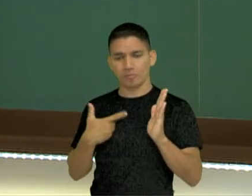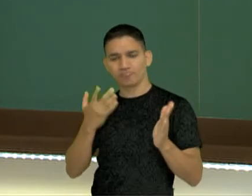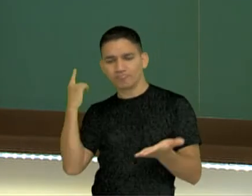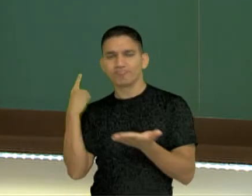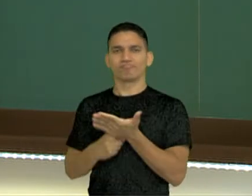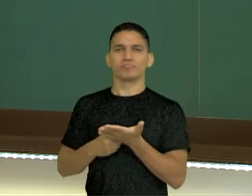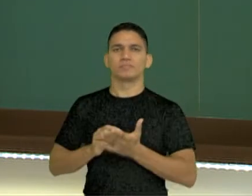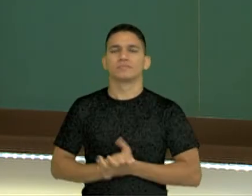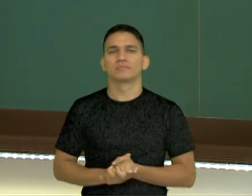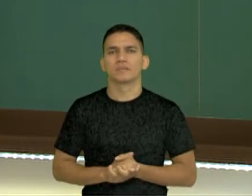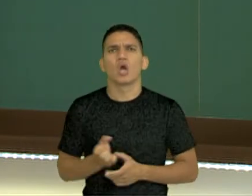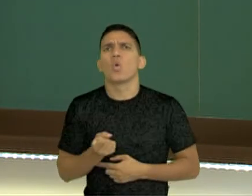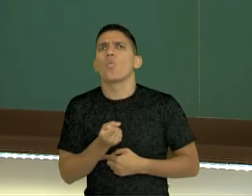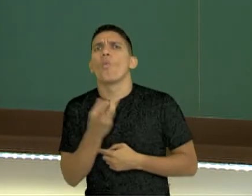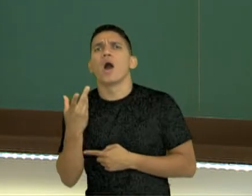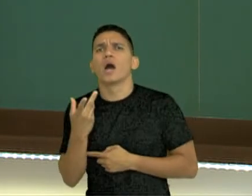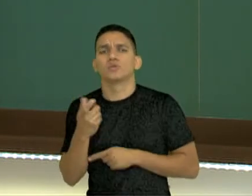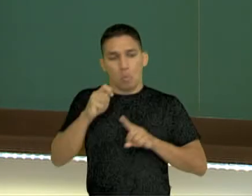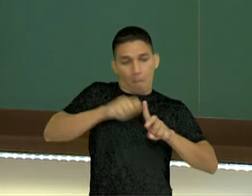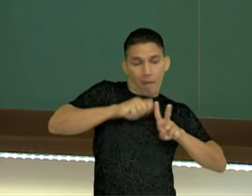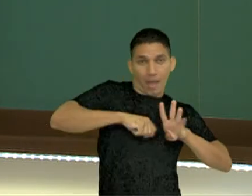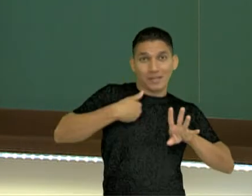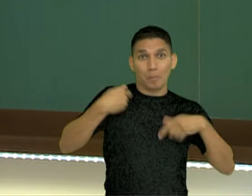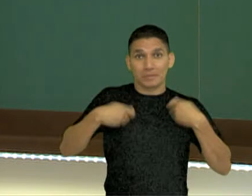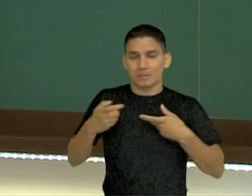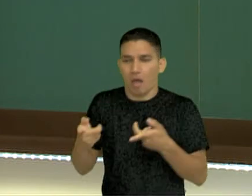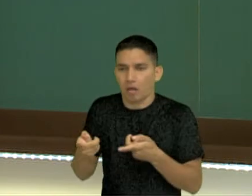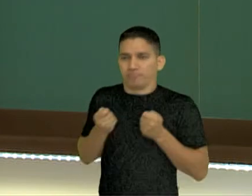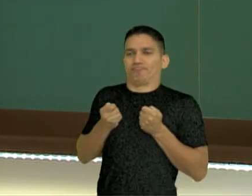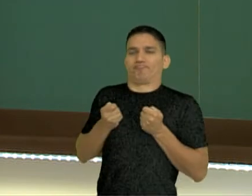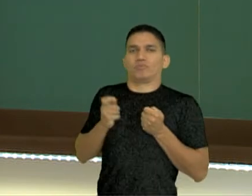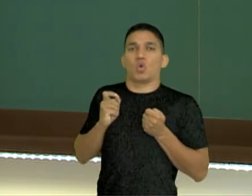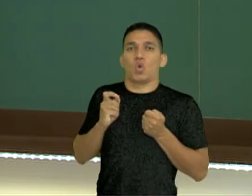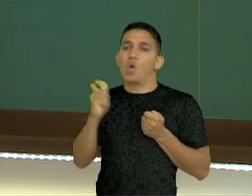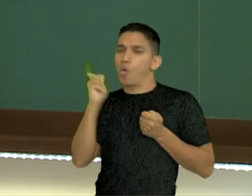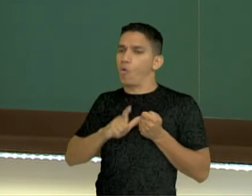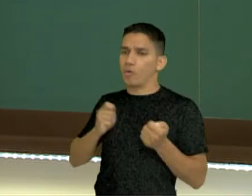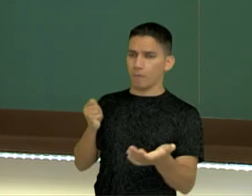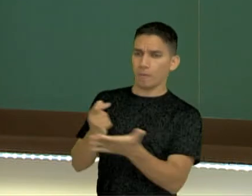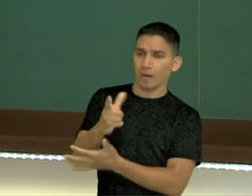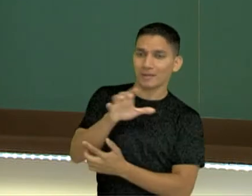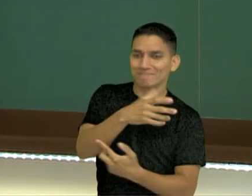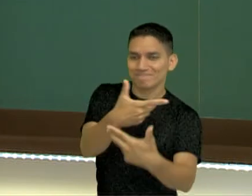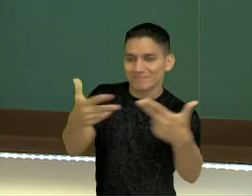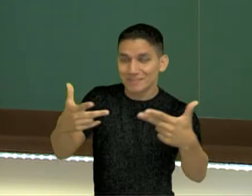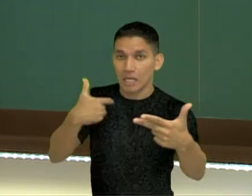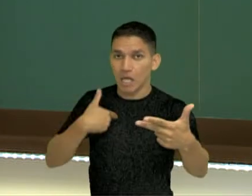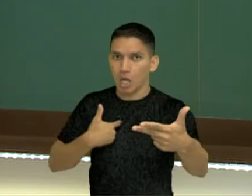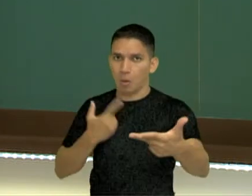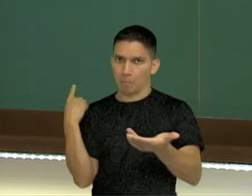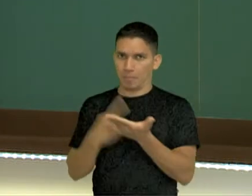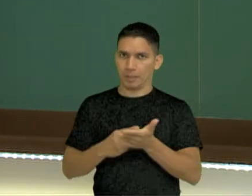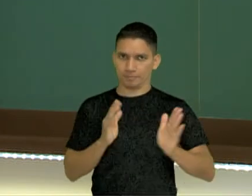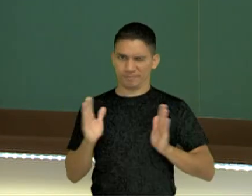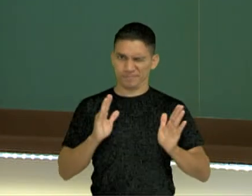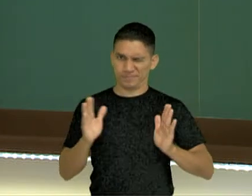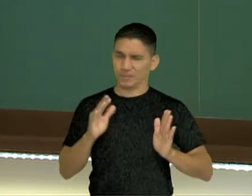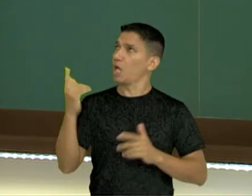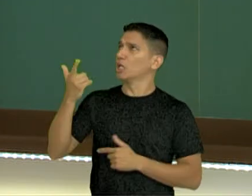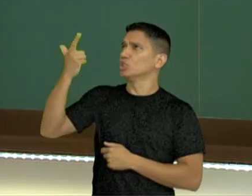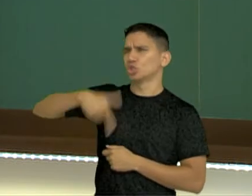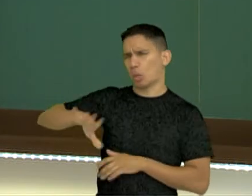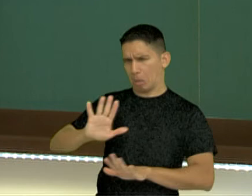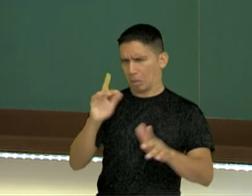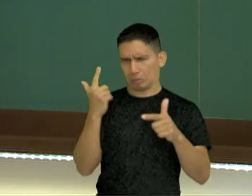Quanto preciso poupar por mês para conseguir adquirir esse produto dentro desse prazo? Você repetiu aqui no slide, mas não